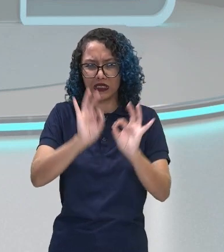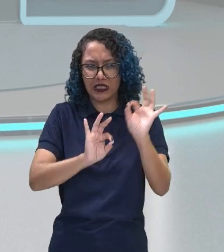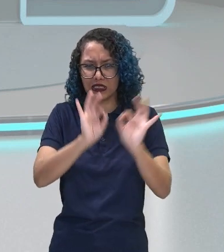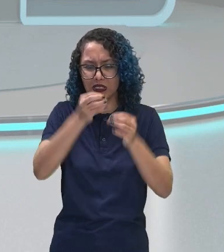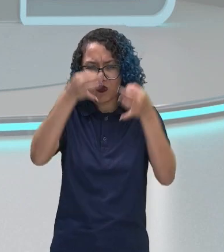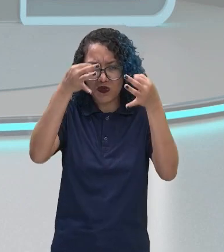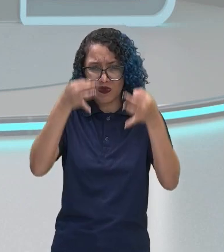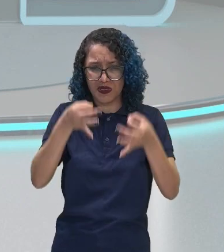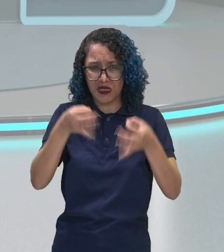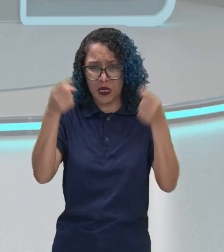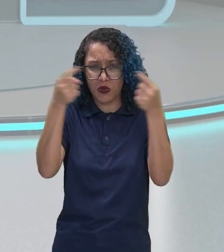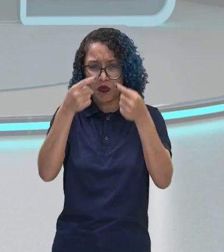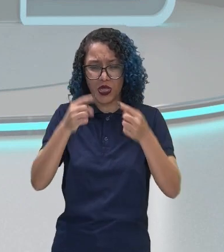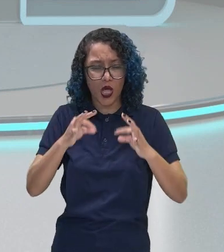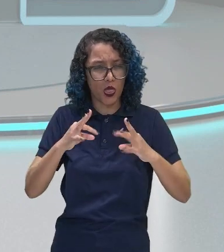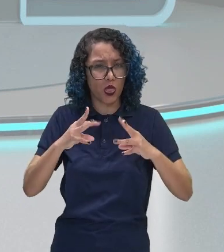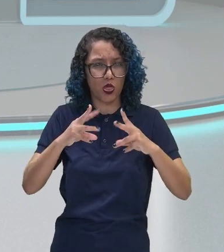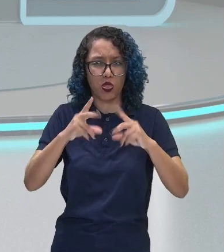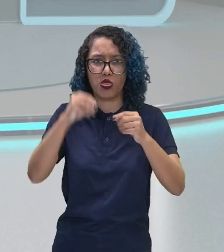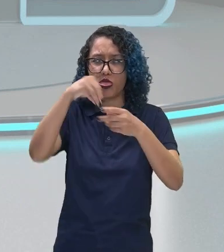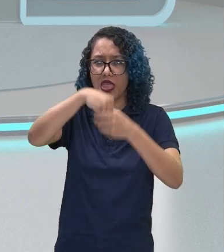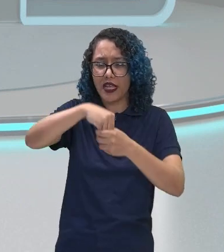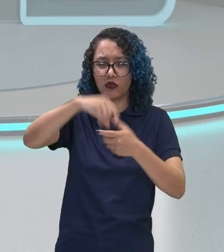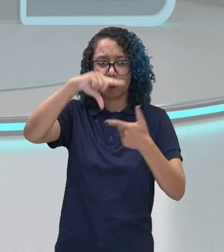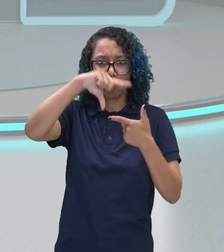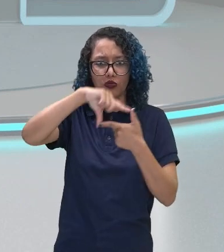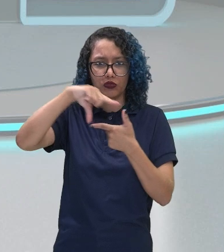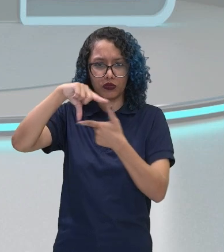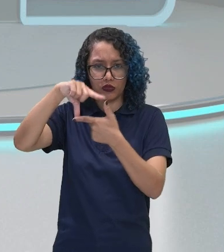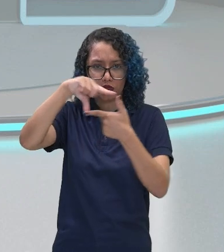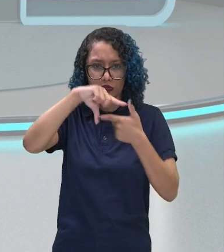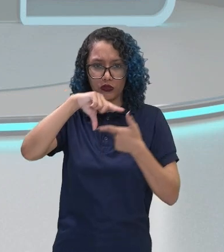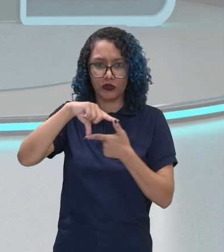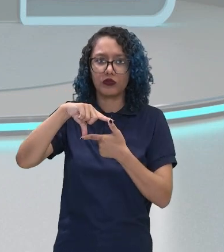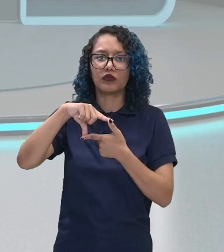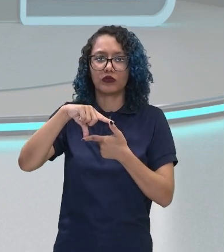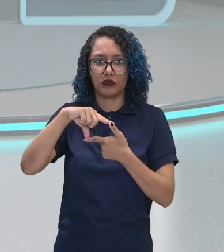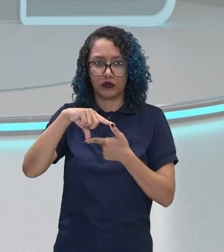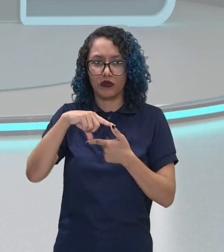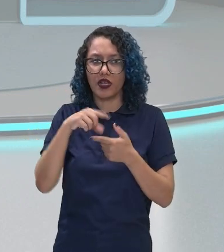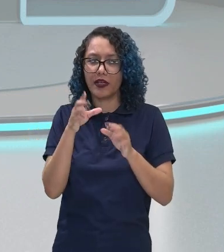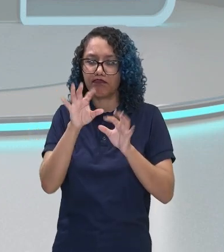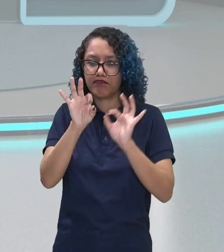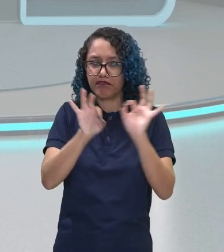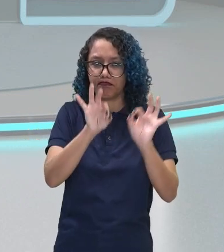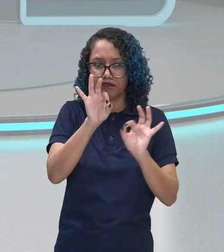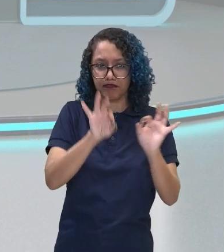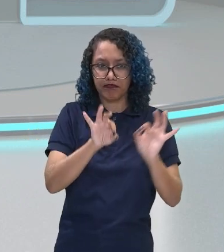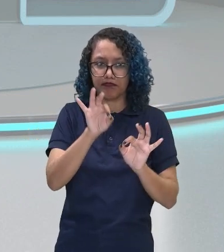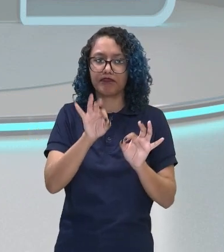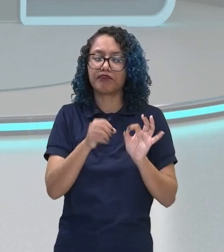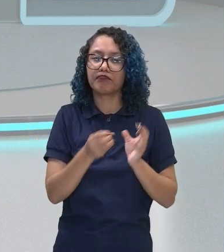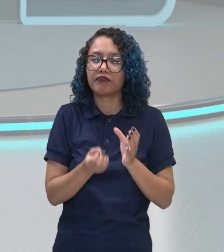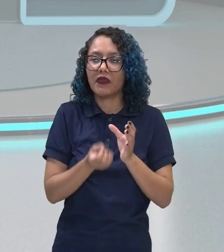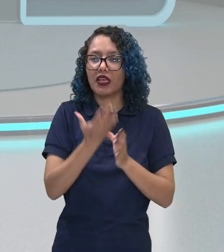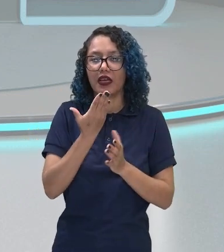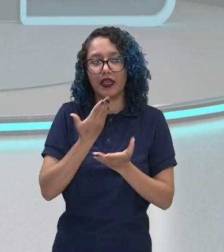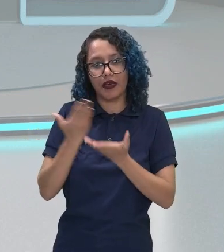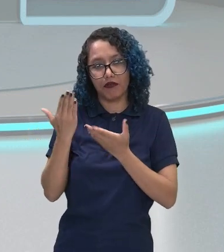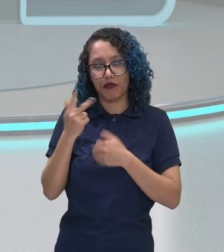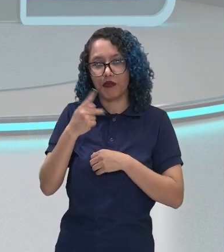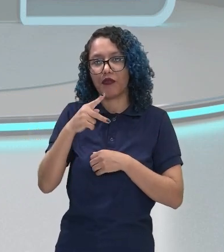todos os retângulos. E assim ele é dividido ponto a ponto, assim formando a proporção